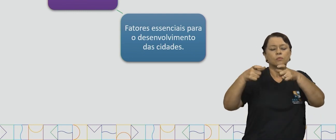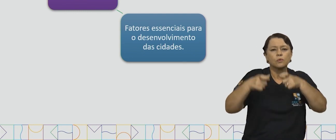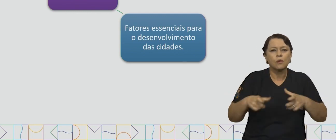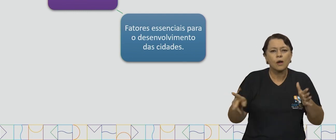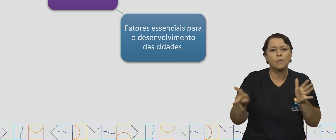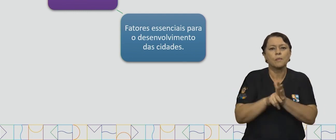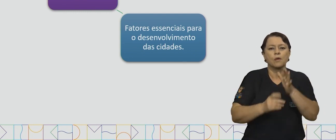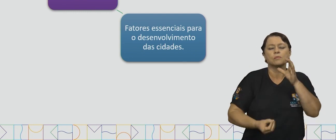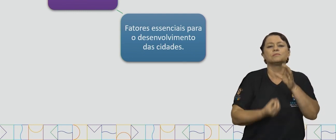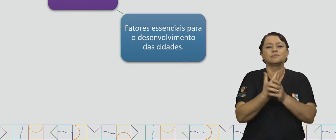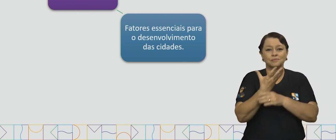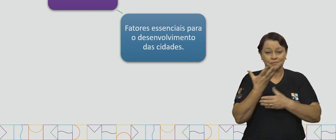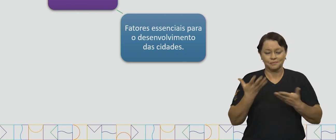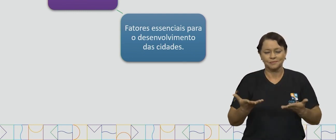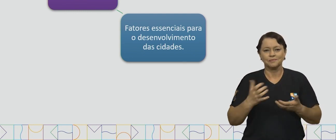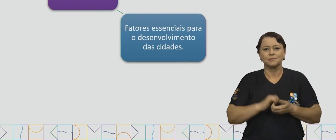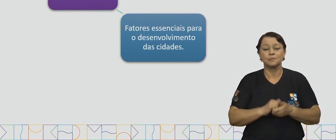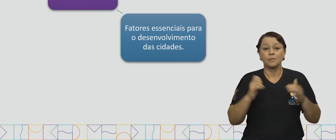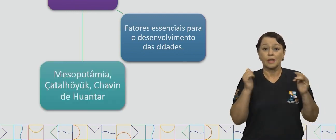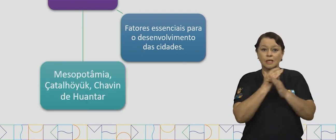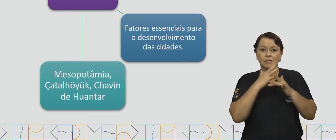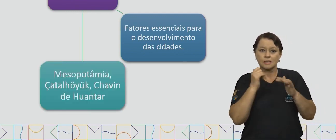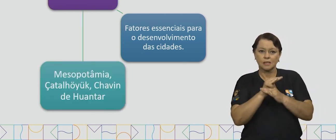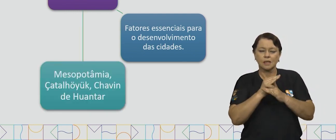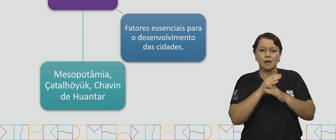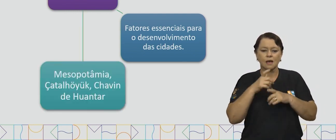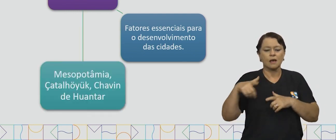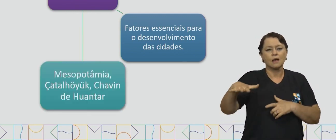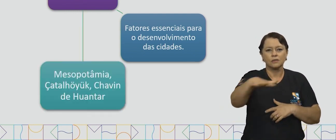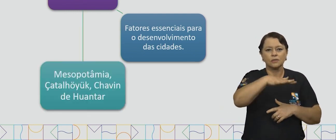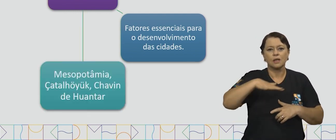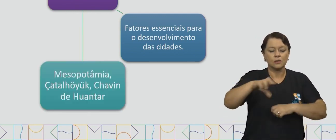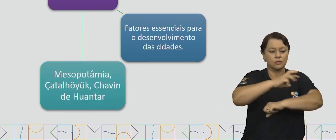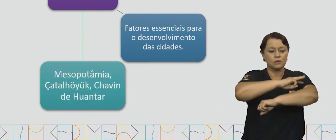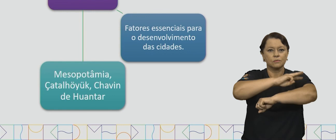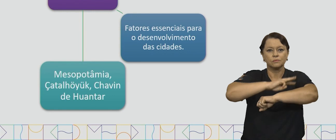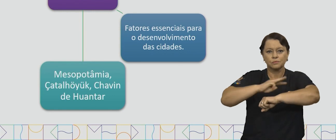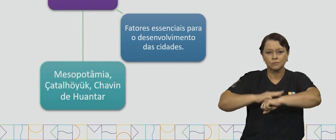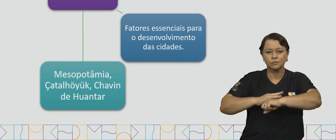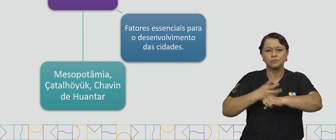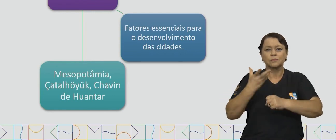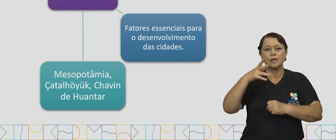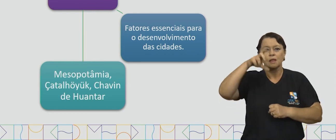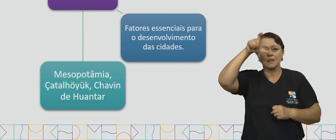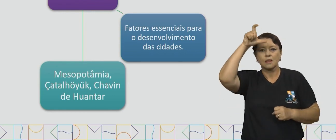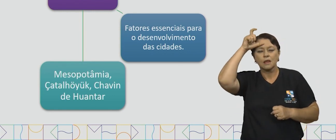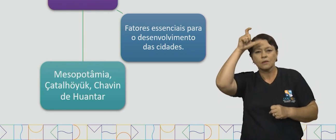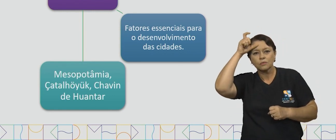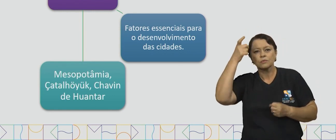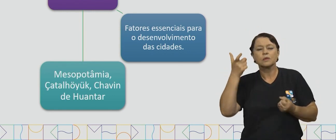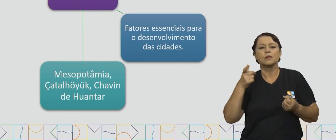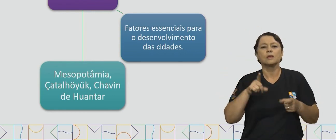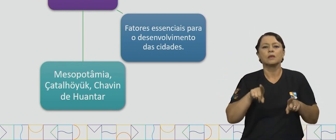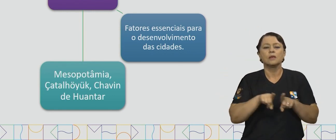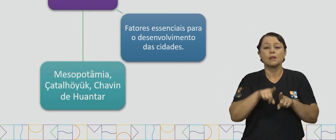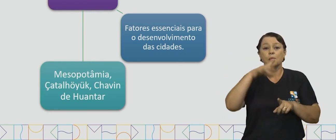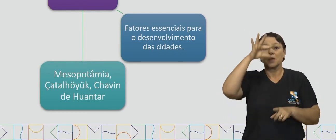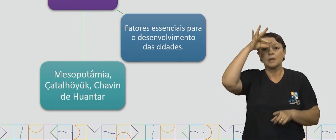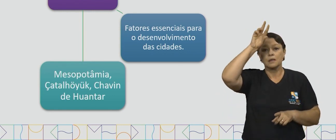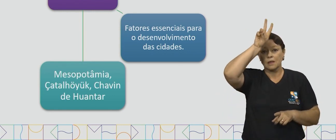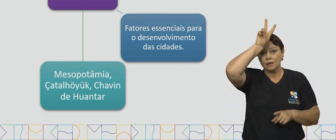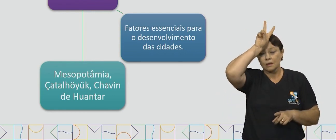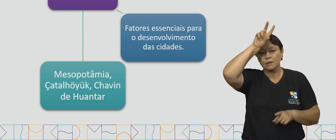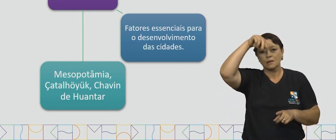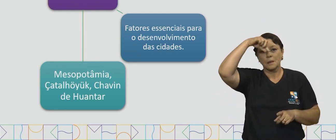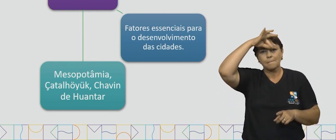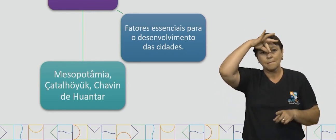adequado para a instalação. Cidades na região da Mesopotâmia, Çatalhöyük na Turquia e Chavin de Huántar no Peru